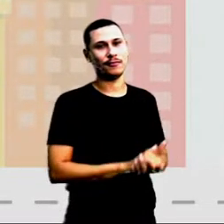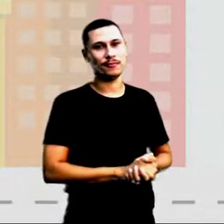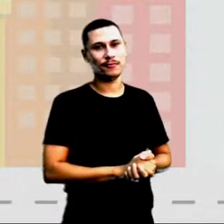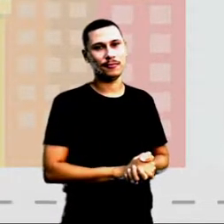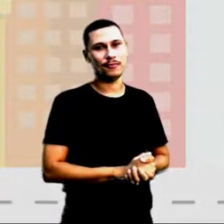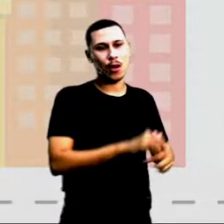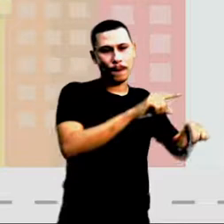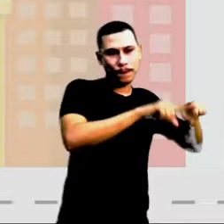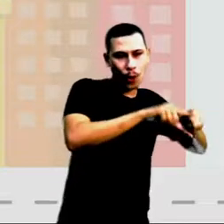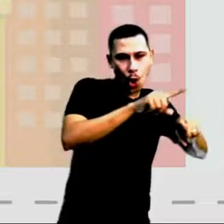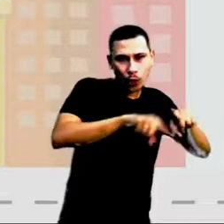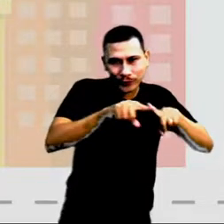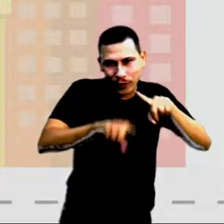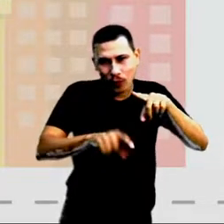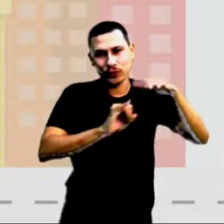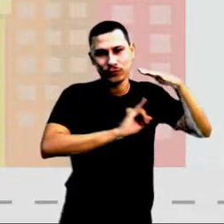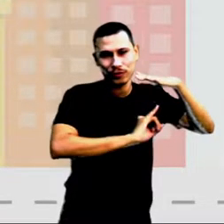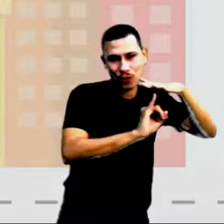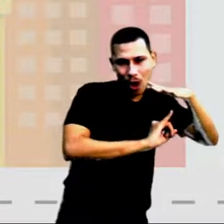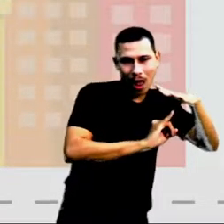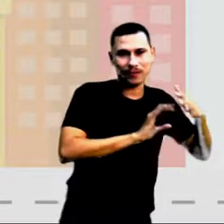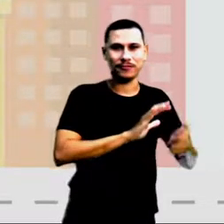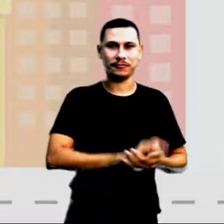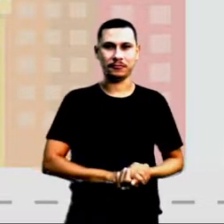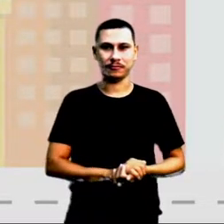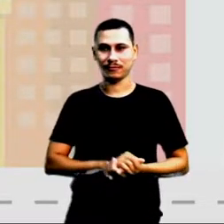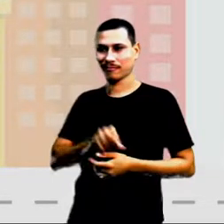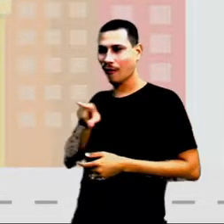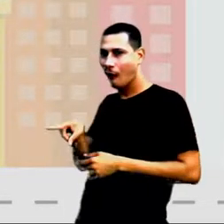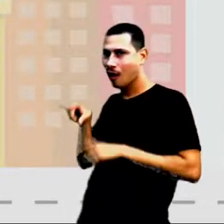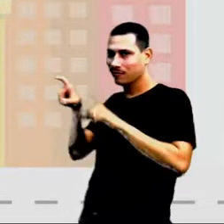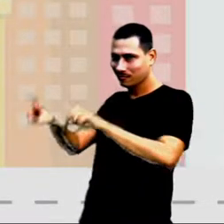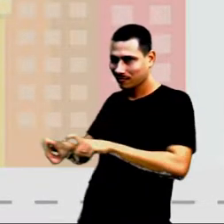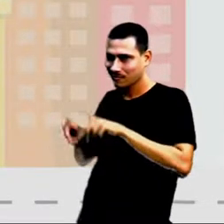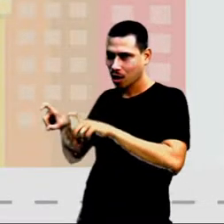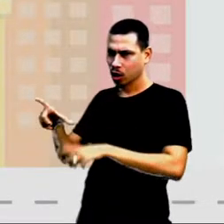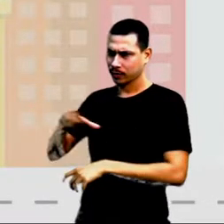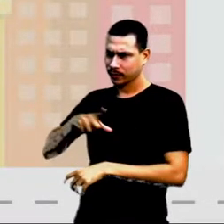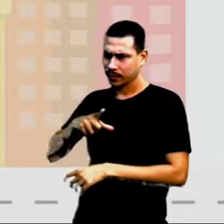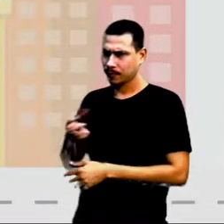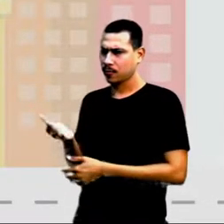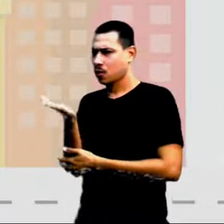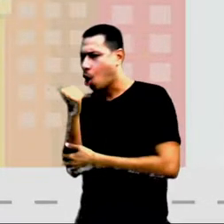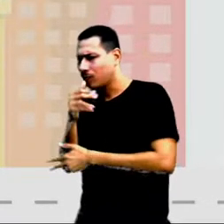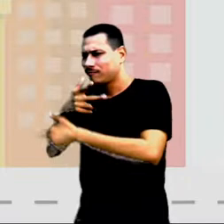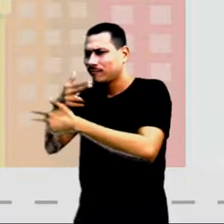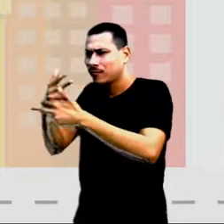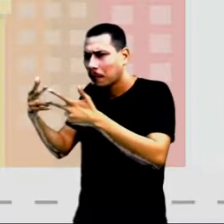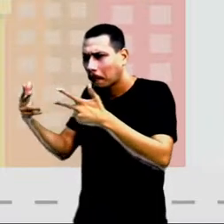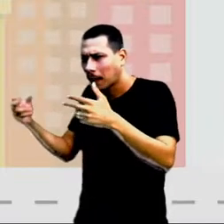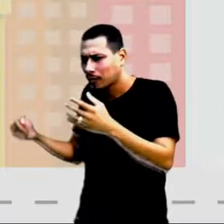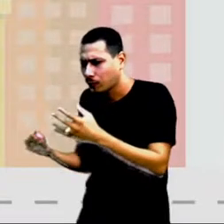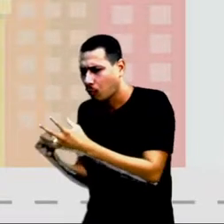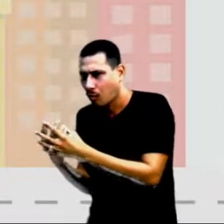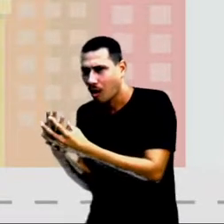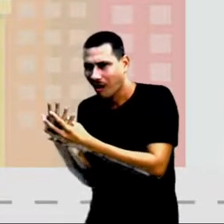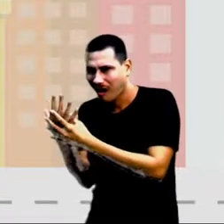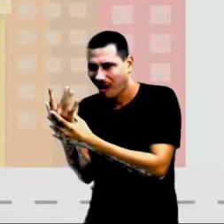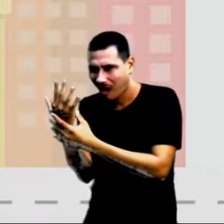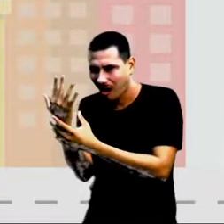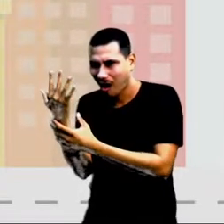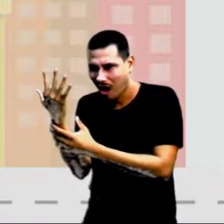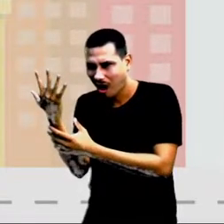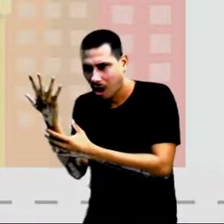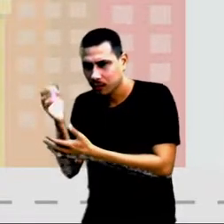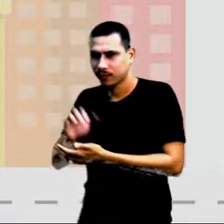produtos industrializados. Já nas áreas rurais, temos alimentos, como a gente vê na feira, né,